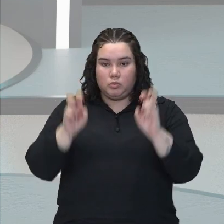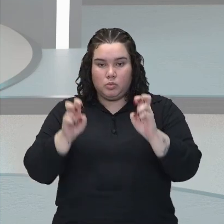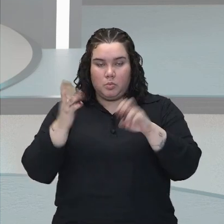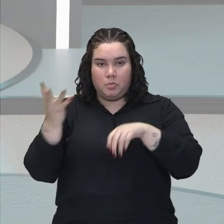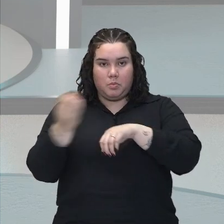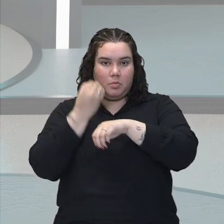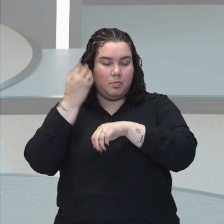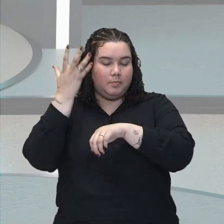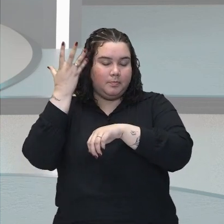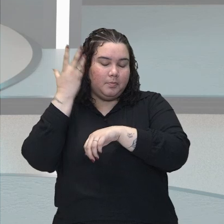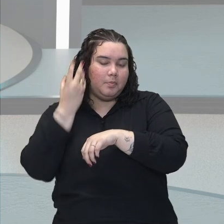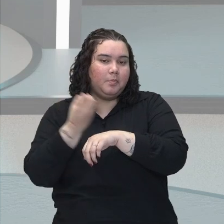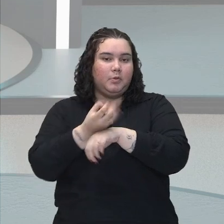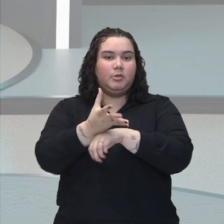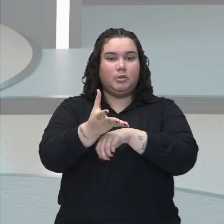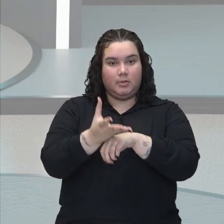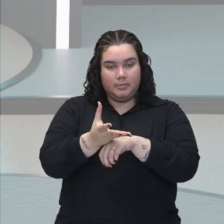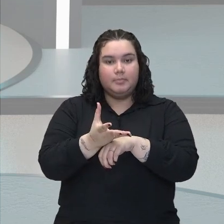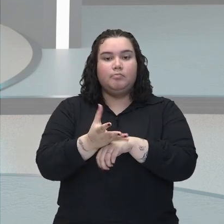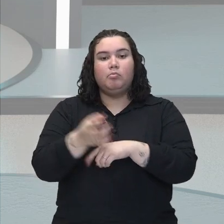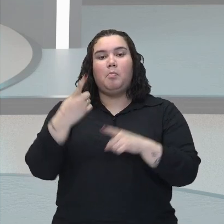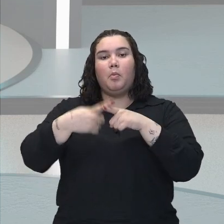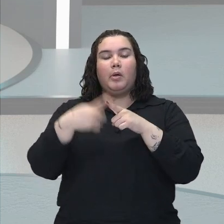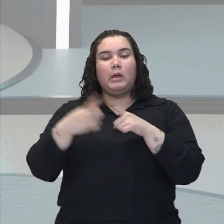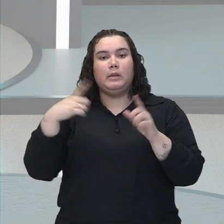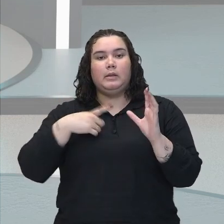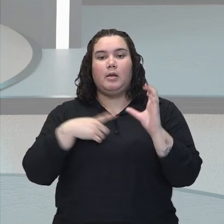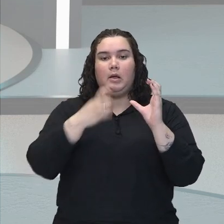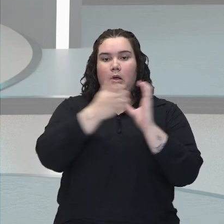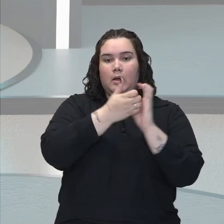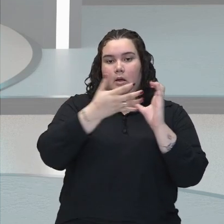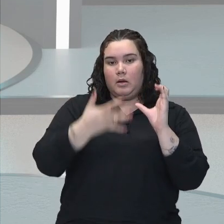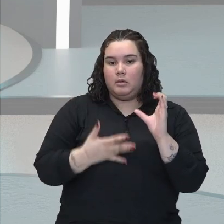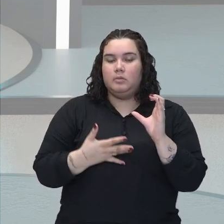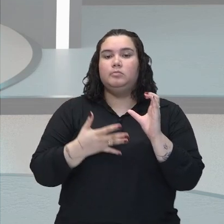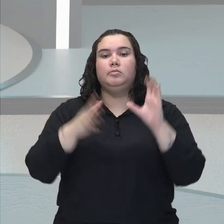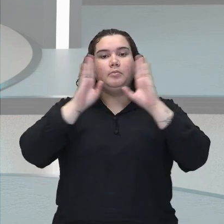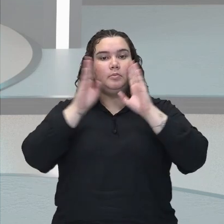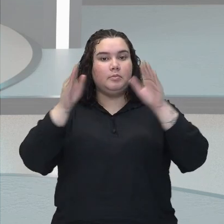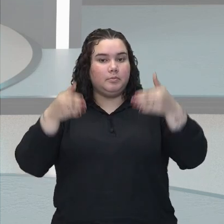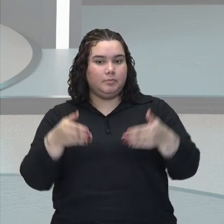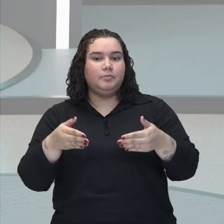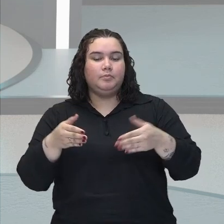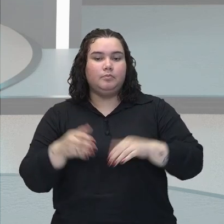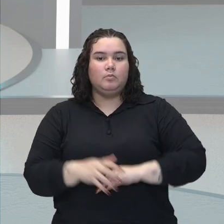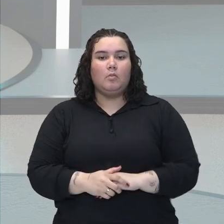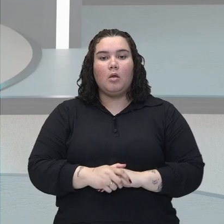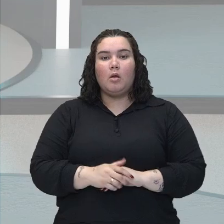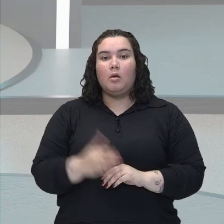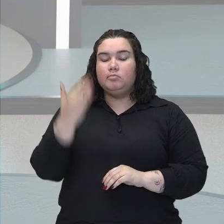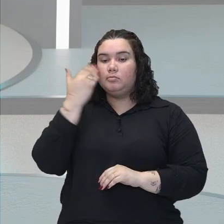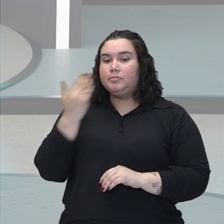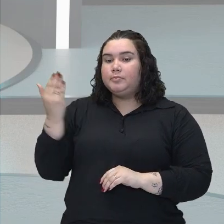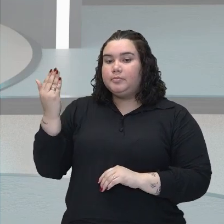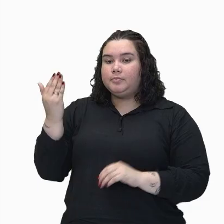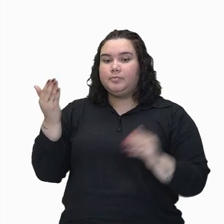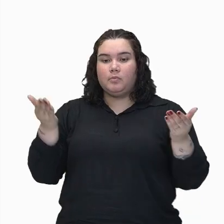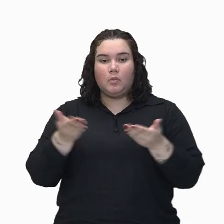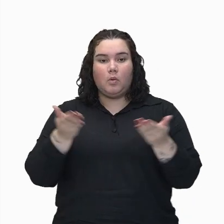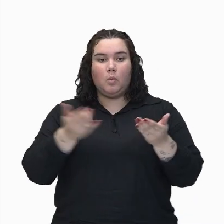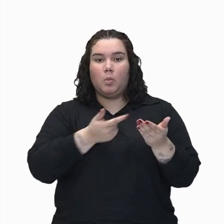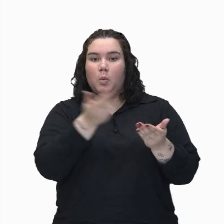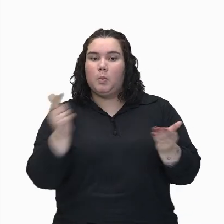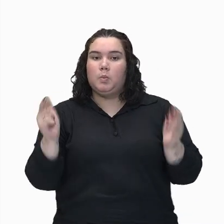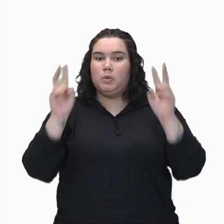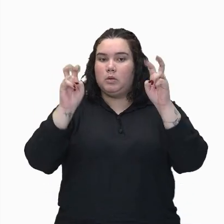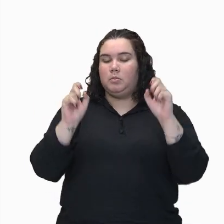podcast, porque ele também tem características muito específicas. Confira aí comigo então na tela nosso próximo tema.